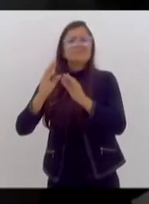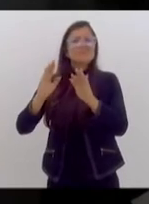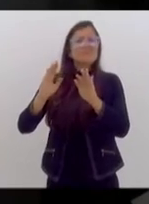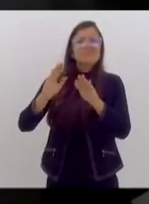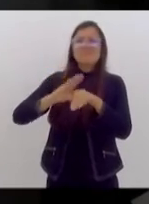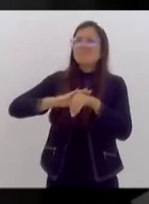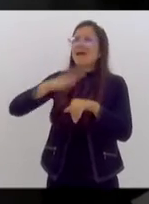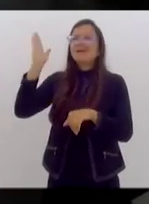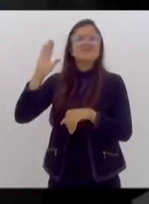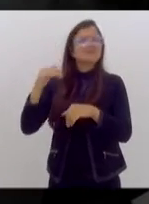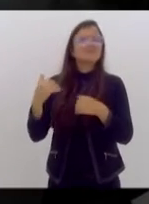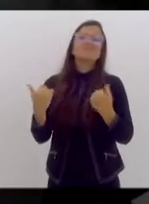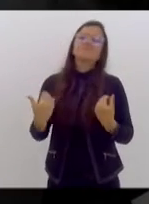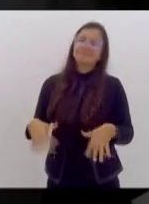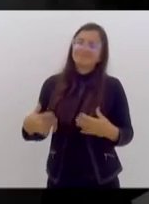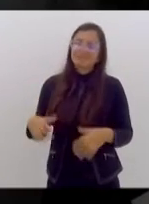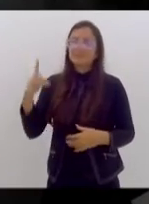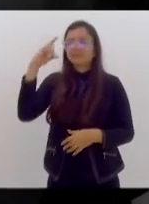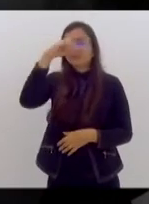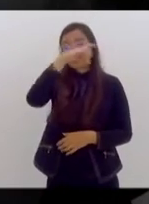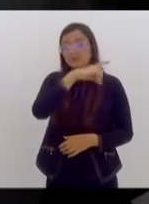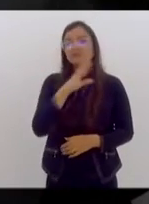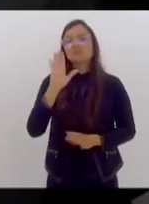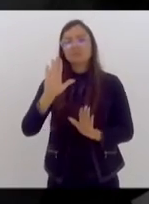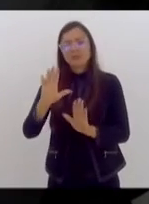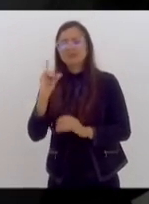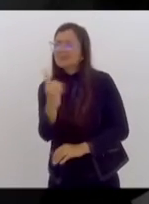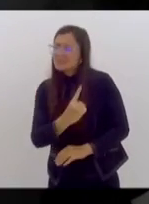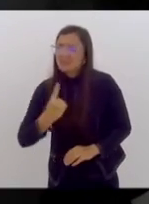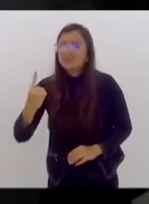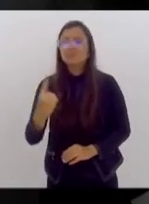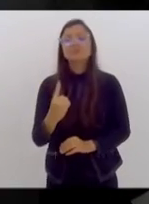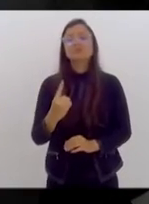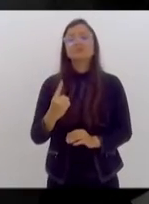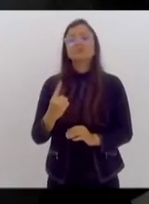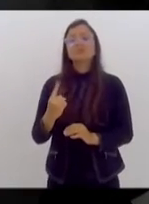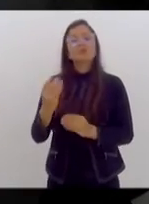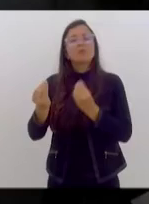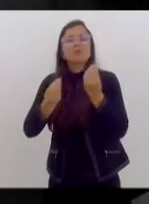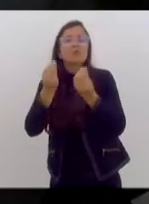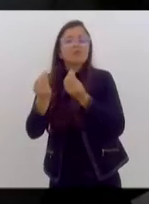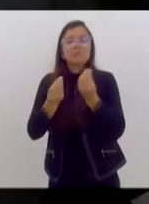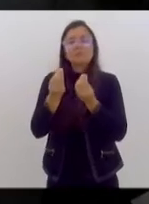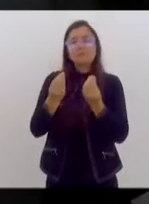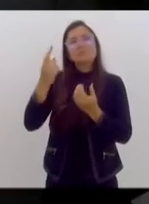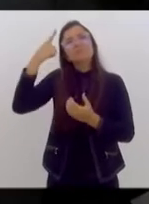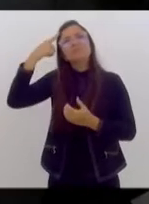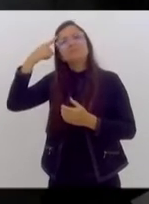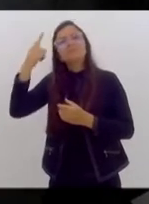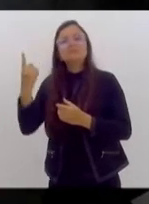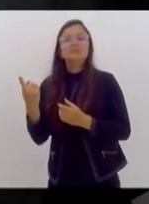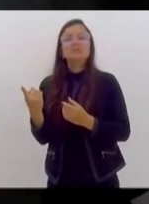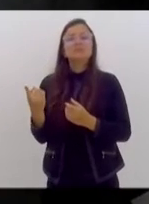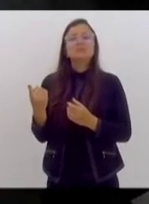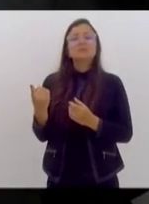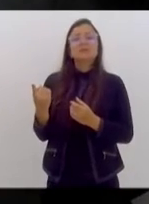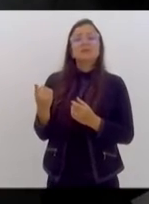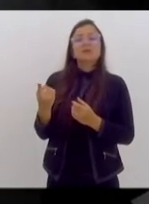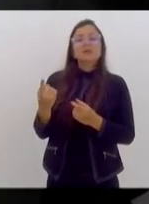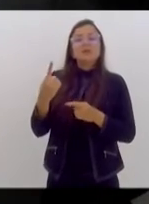que como bem disso Deputado Deputado valdeck já no primeiro momento entendemos que talvez a maior